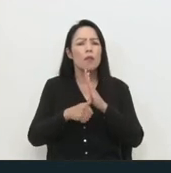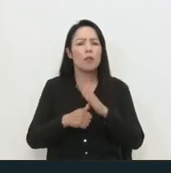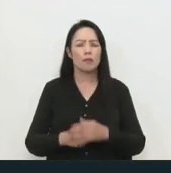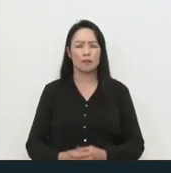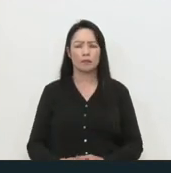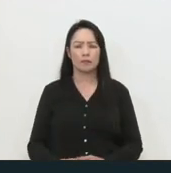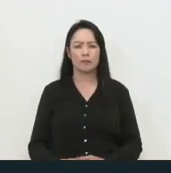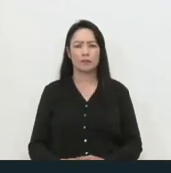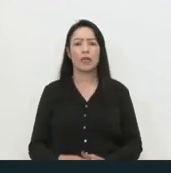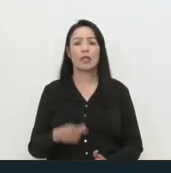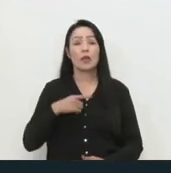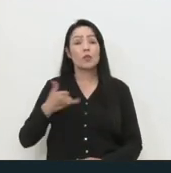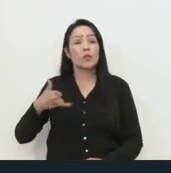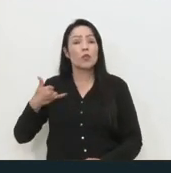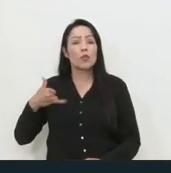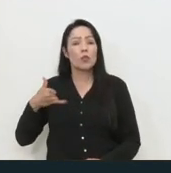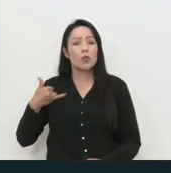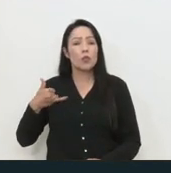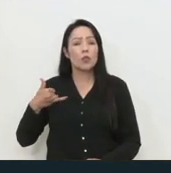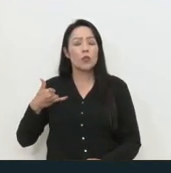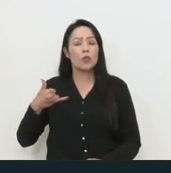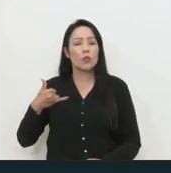roubos de celulares